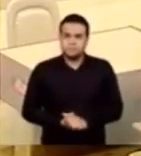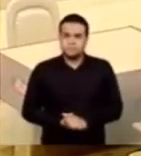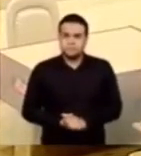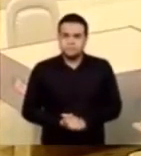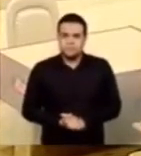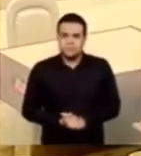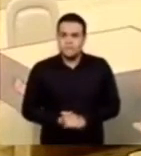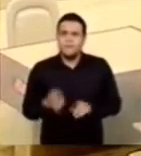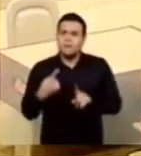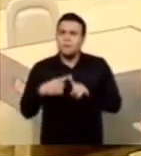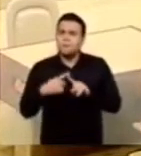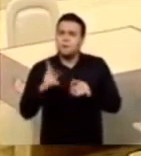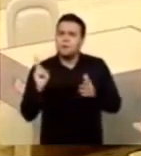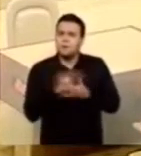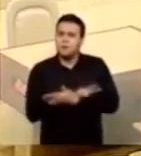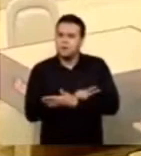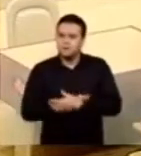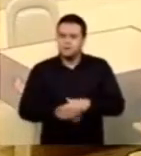Por que que isso ocorreu?